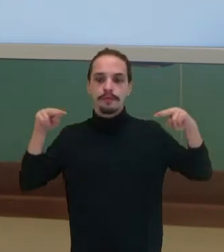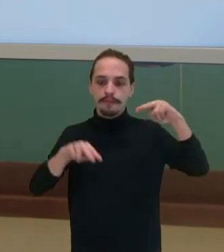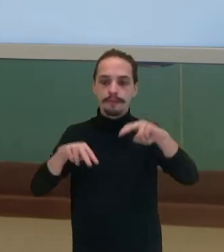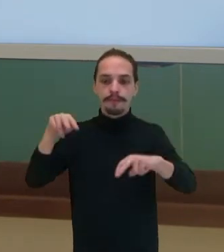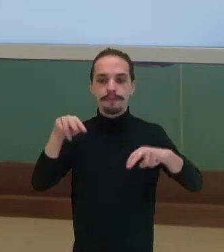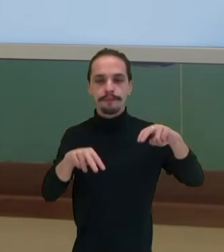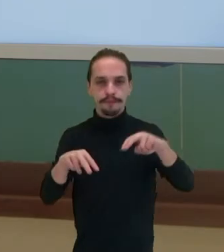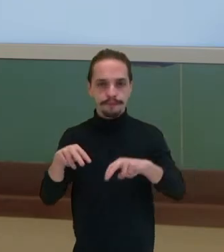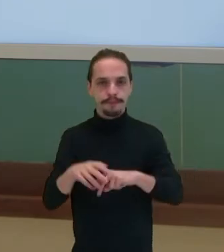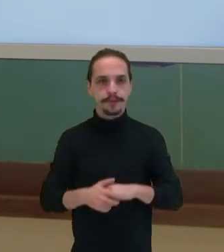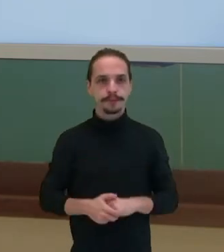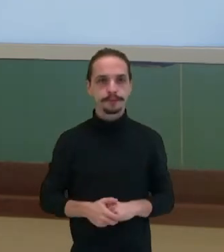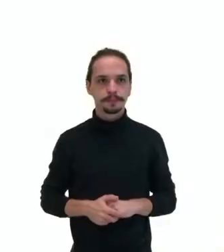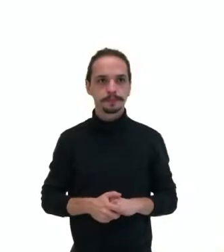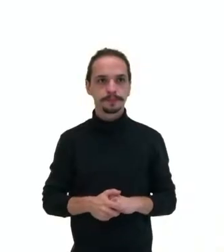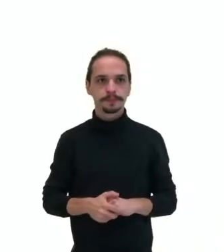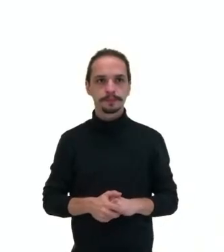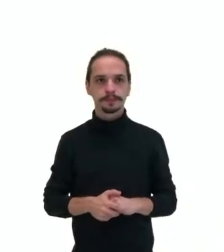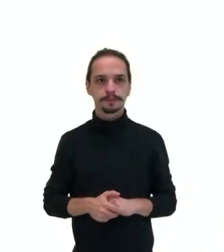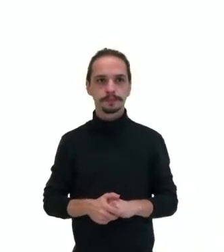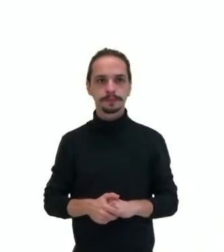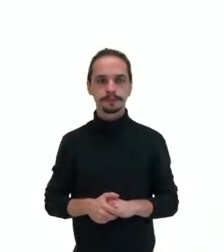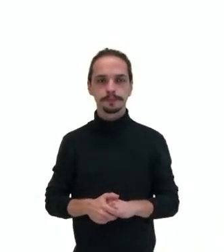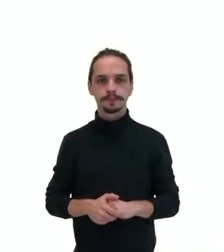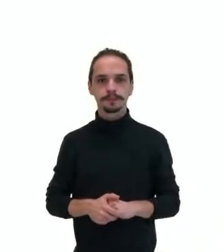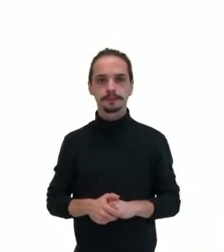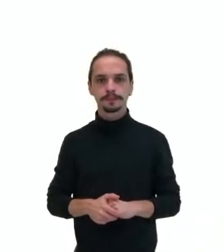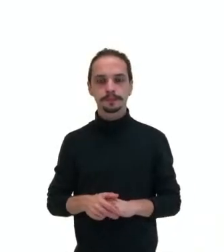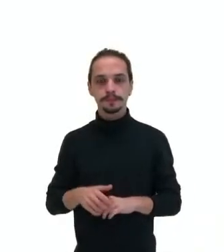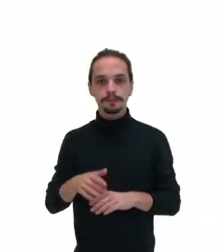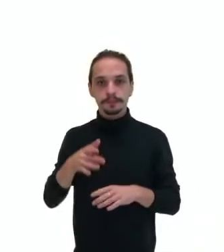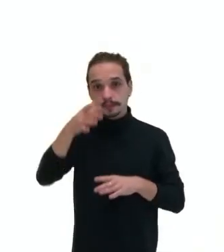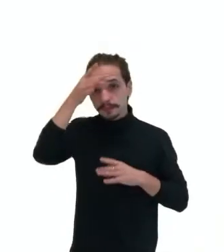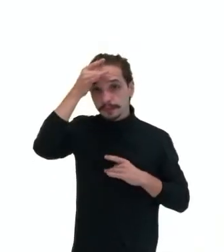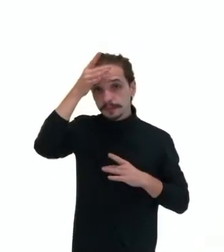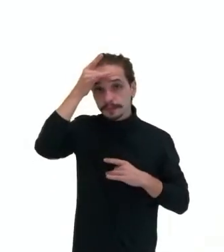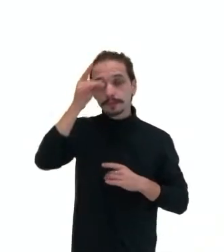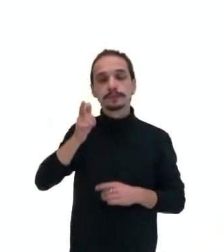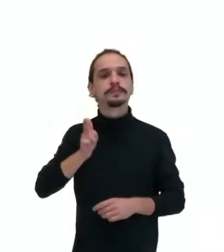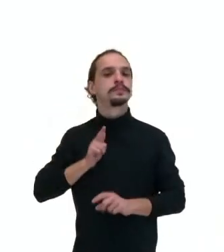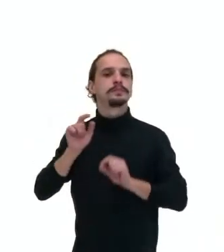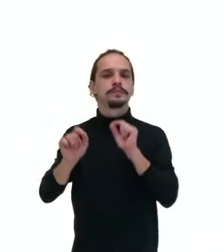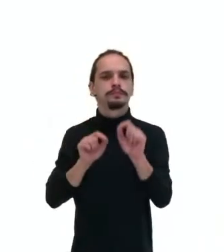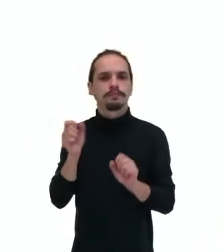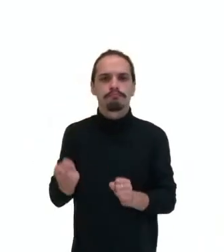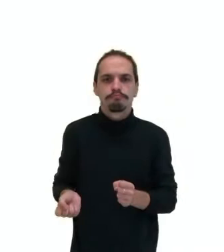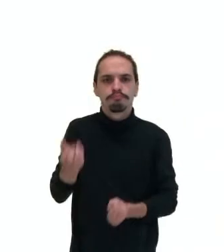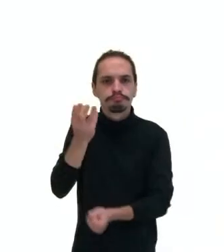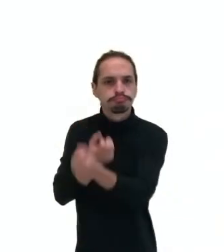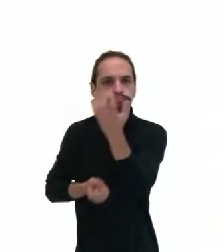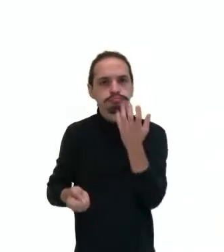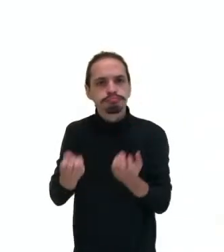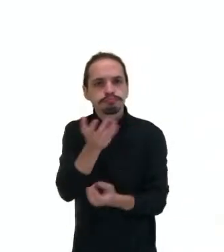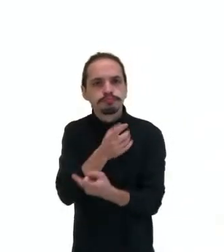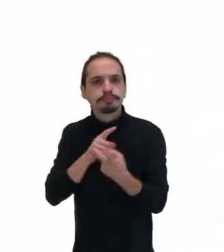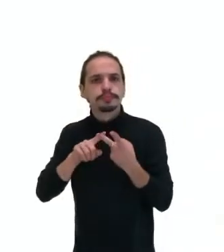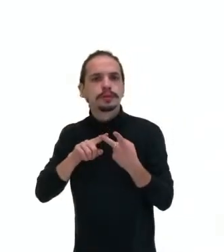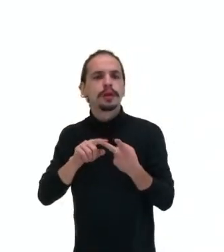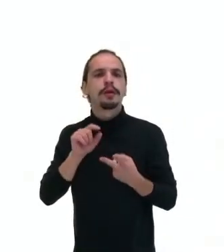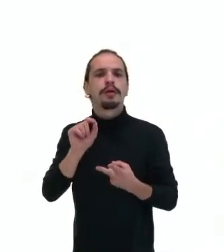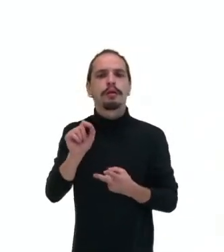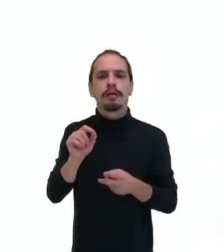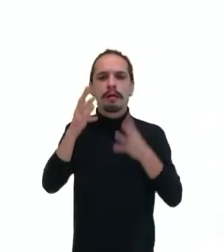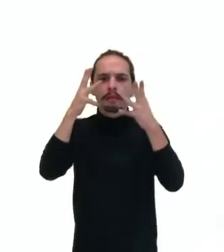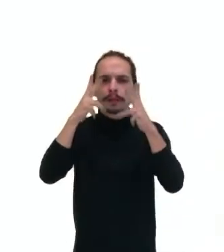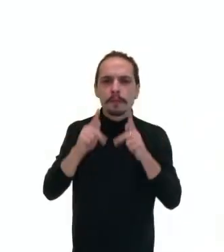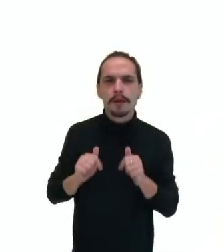visualizá-los. As atrações nesses espaços contavam com malabarismo, comediantes, animais exóticos adestrados,